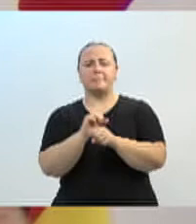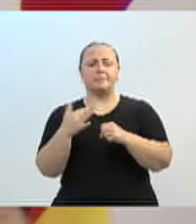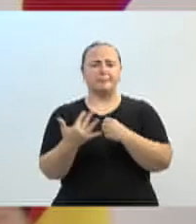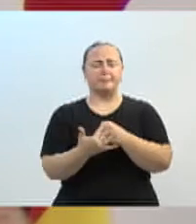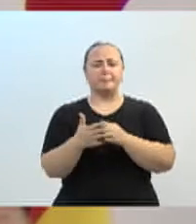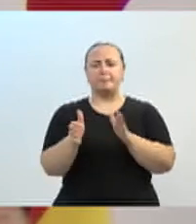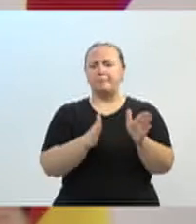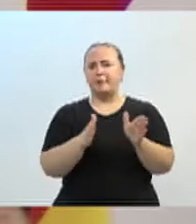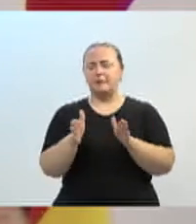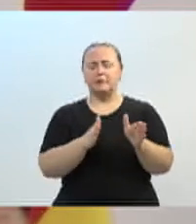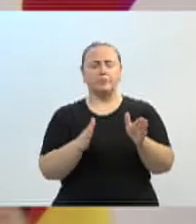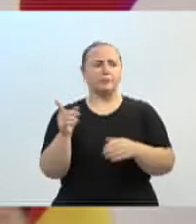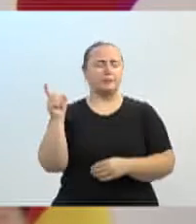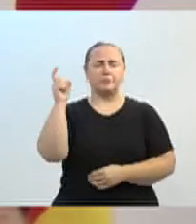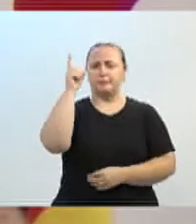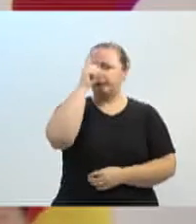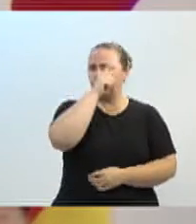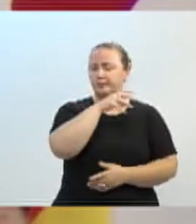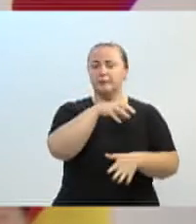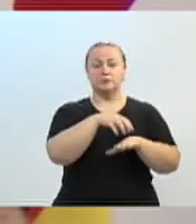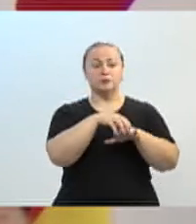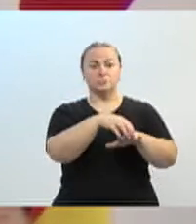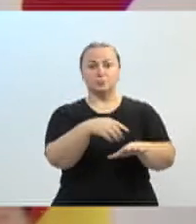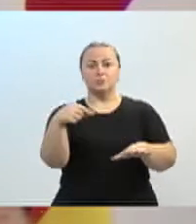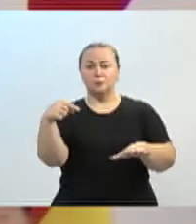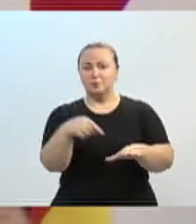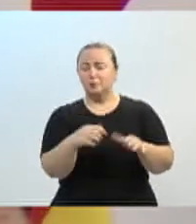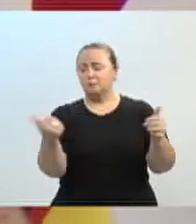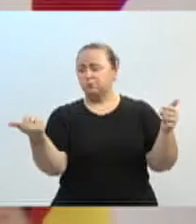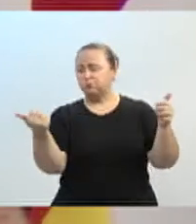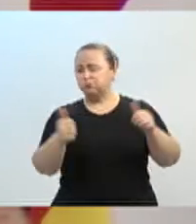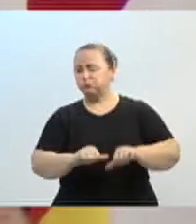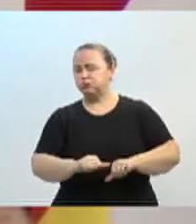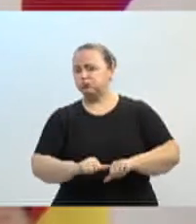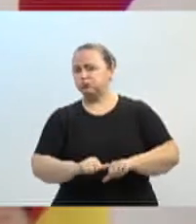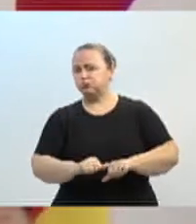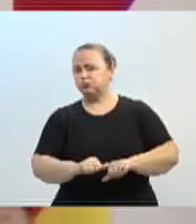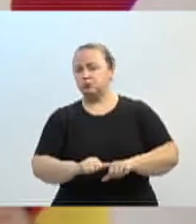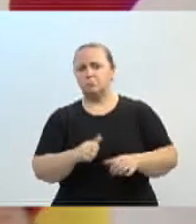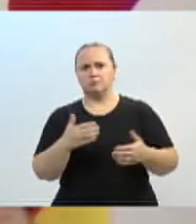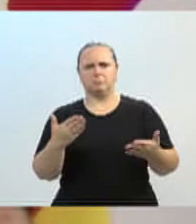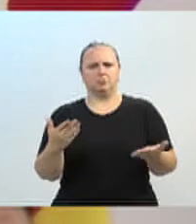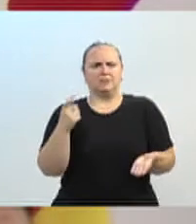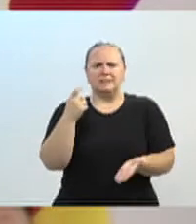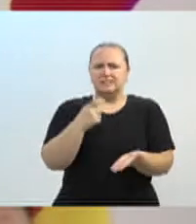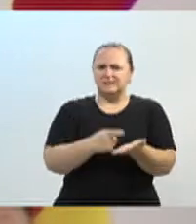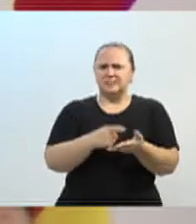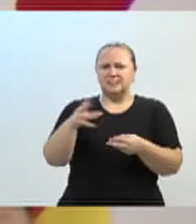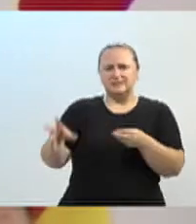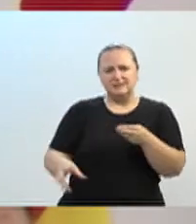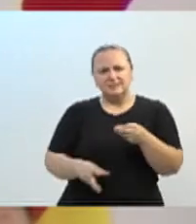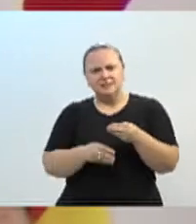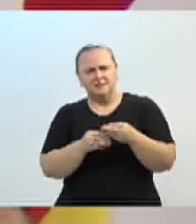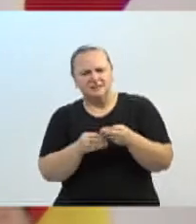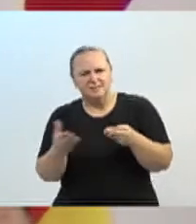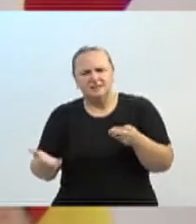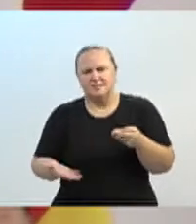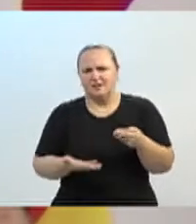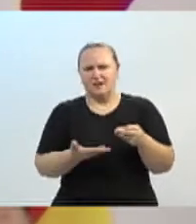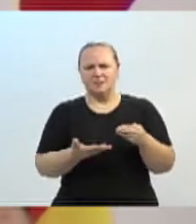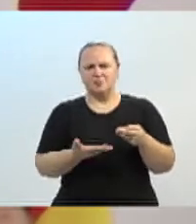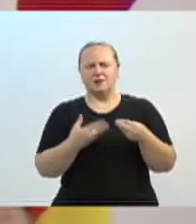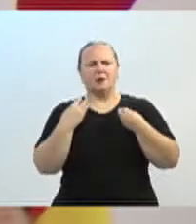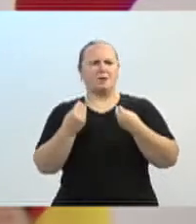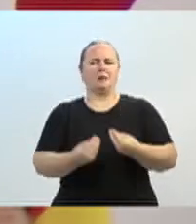o setor mais afetado e premiado com uma taxa extra de fomento, dá para acreditar